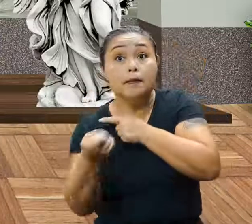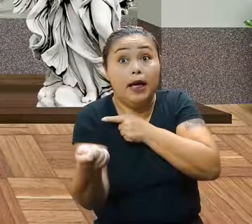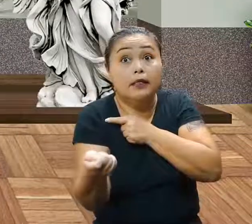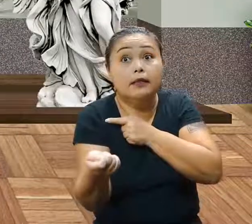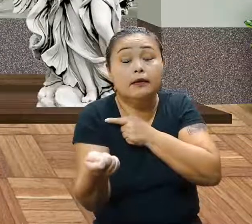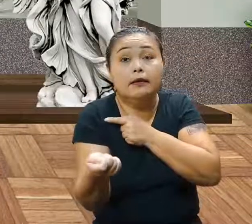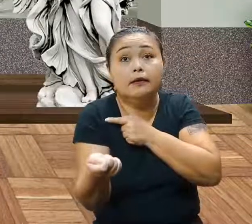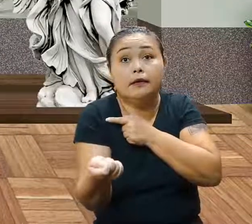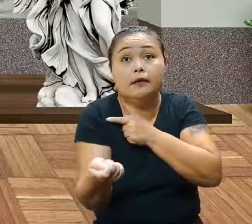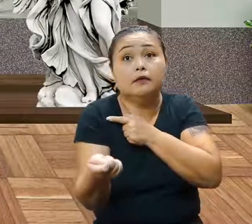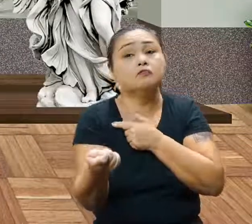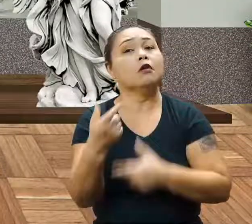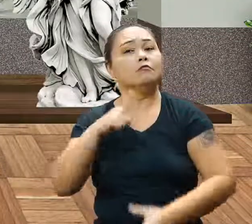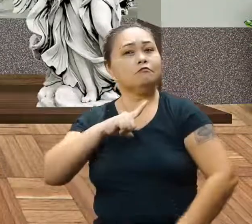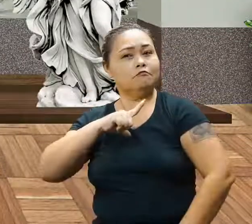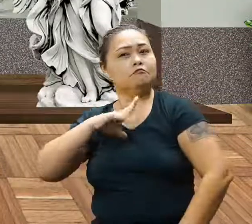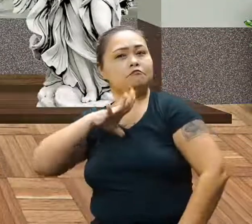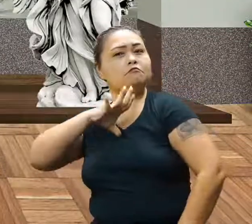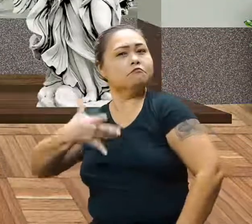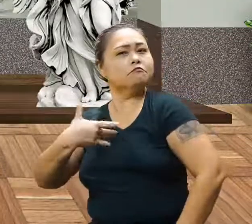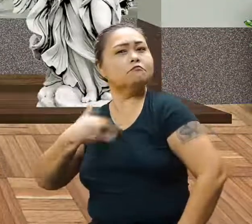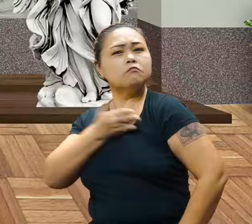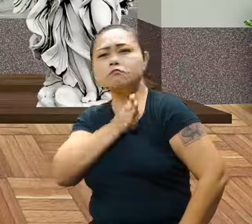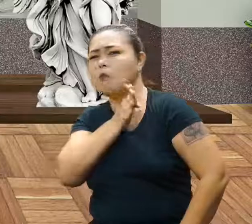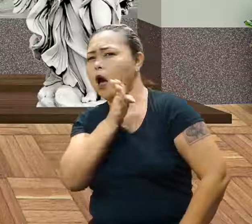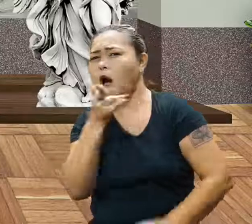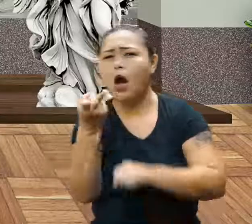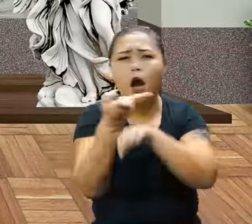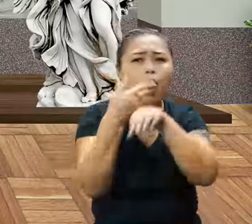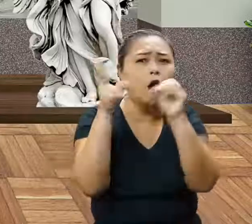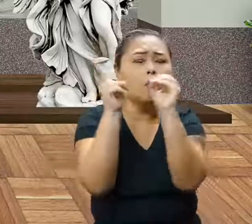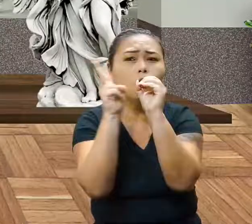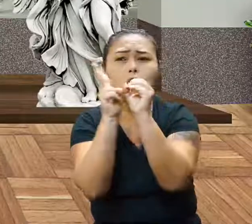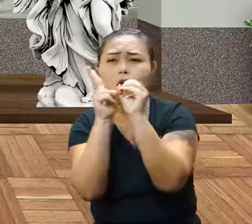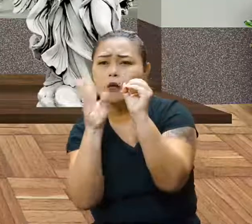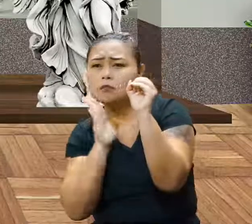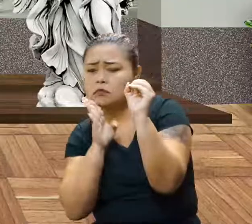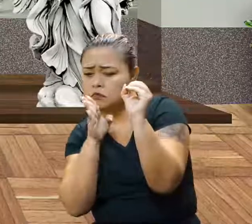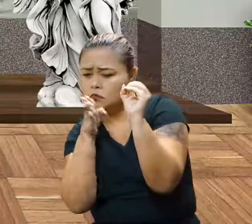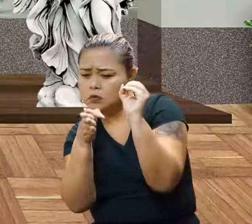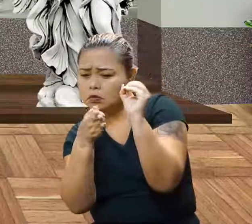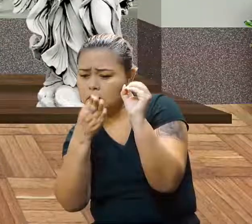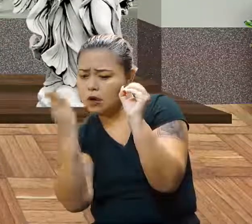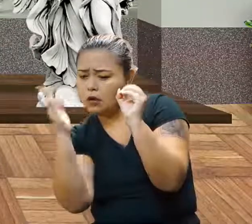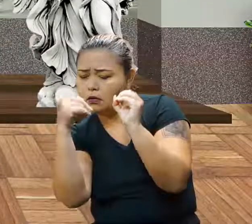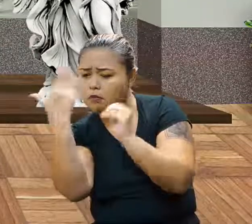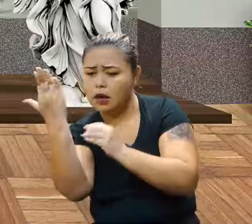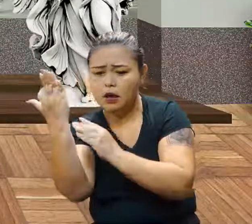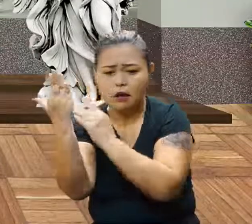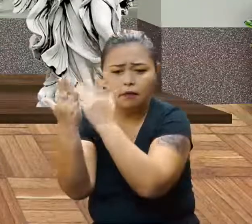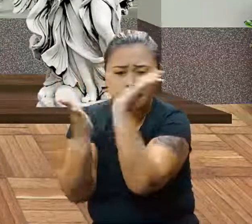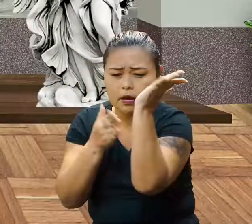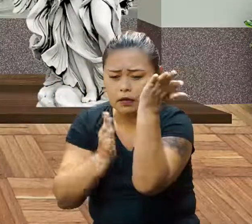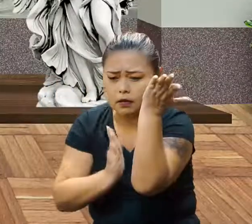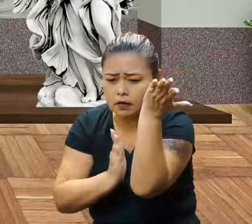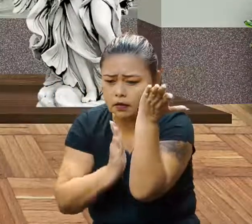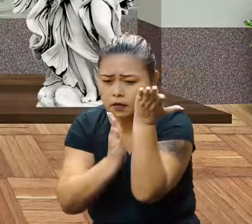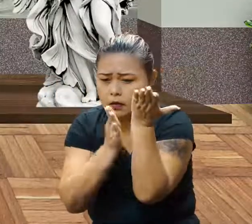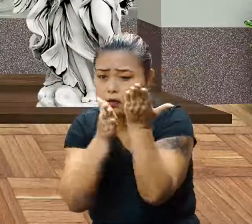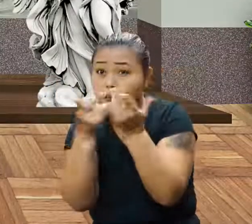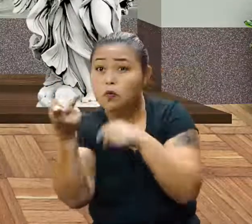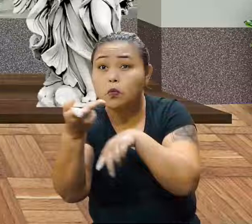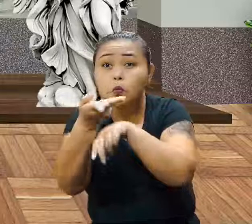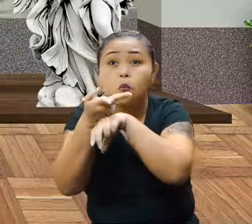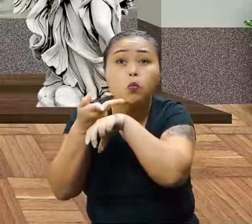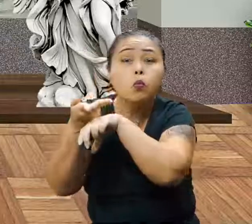sentem mais seguros. Então, vão atrás do índio. As entradas e bandeiras era a busca